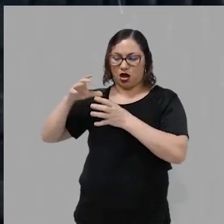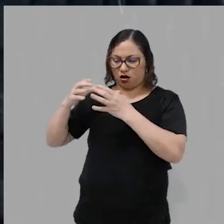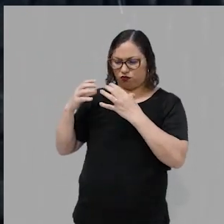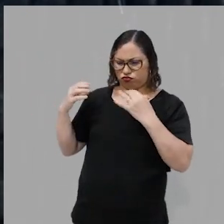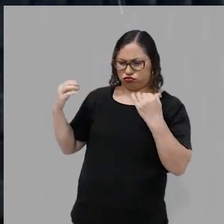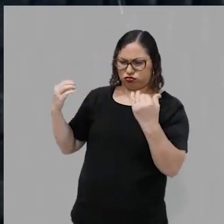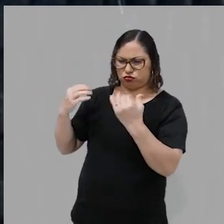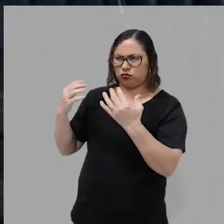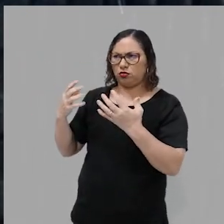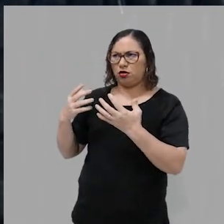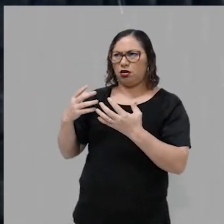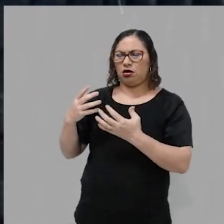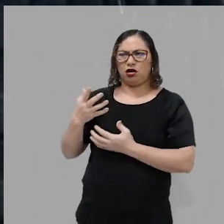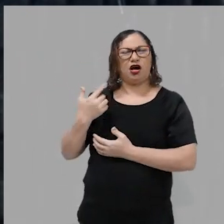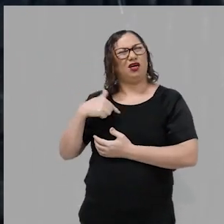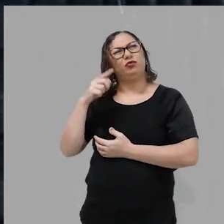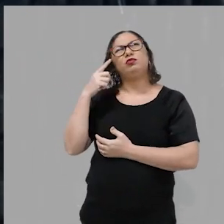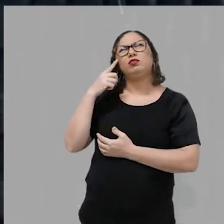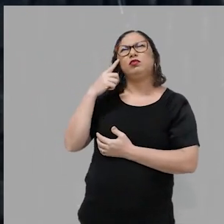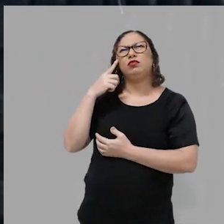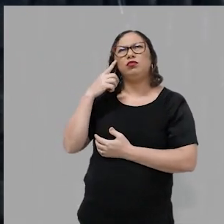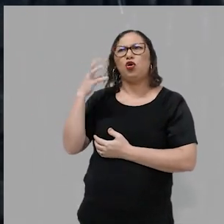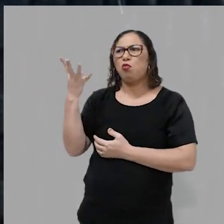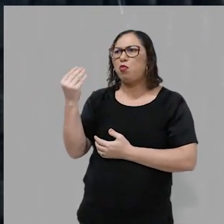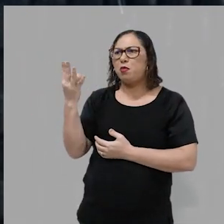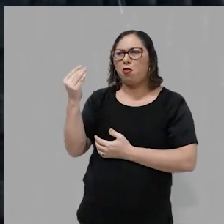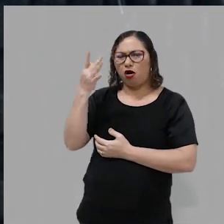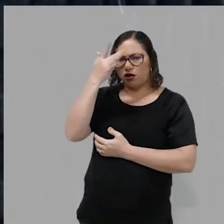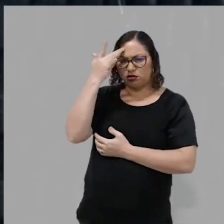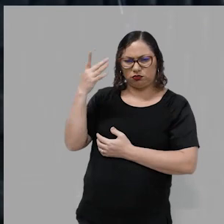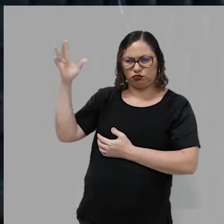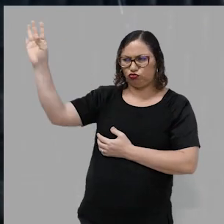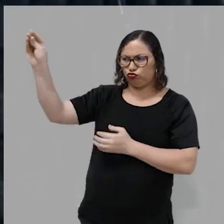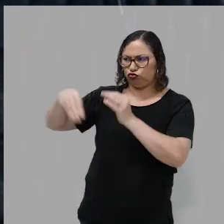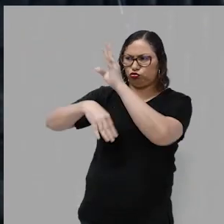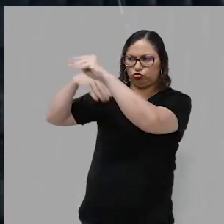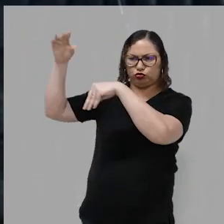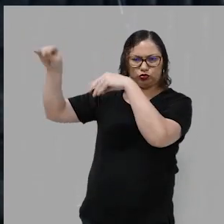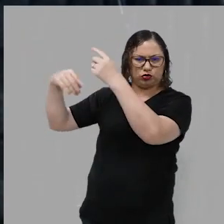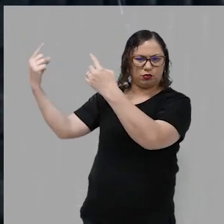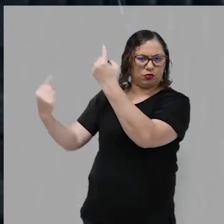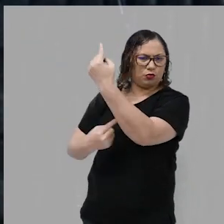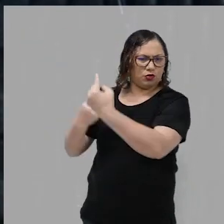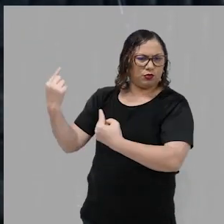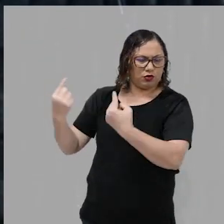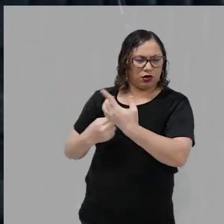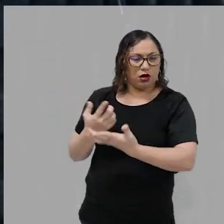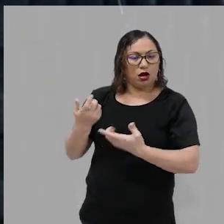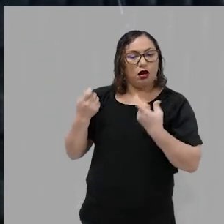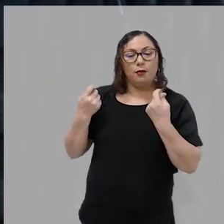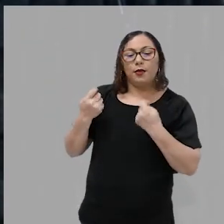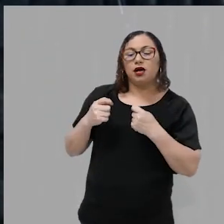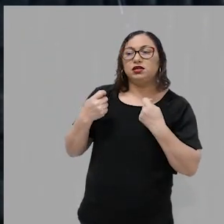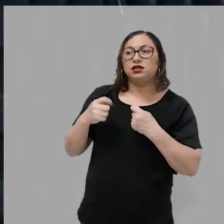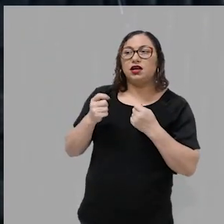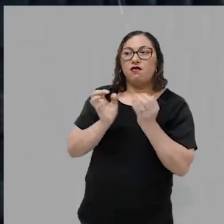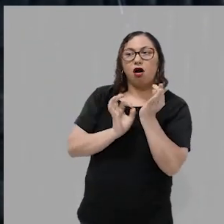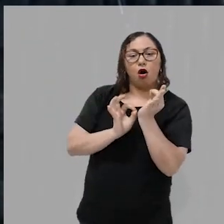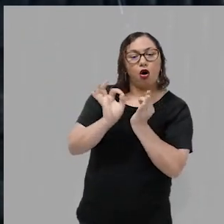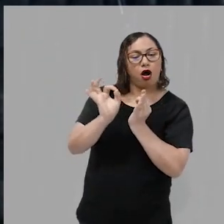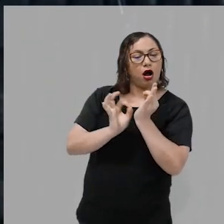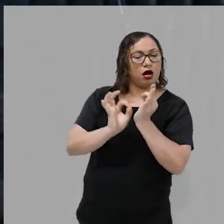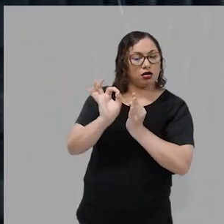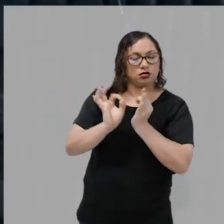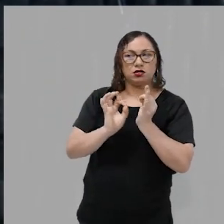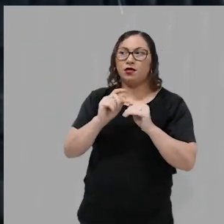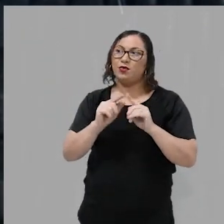gente. Peraí, deixa eu ver se eu entendi. Veio muita gente para o Brasil e essa muita gente precisava de organizar,